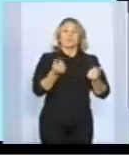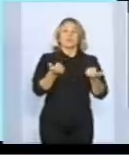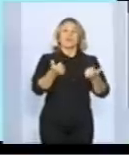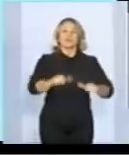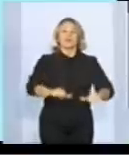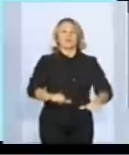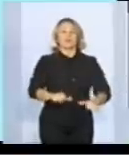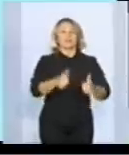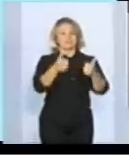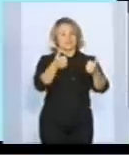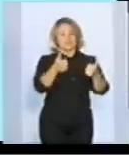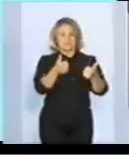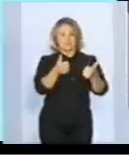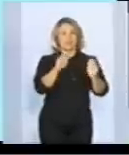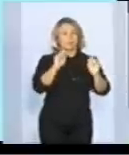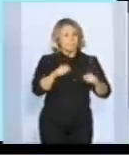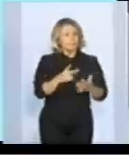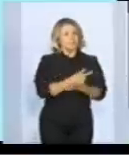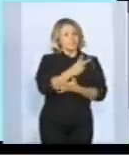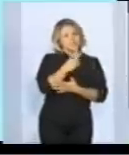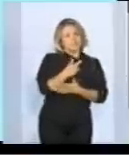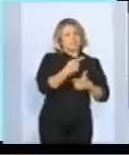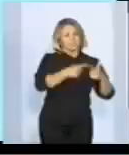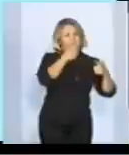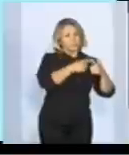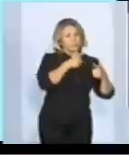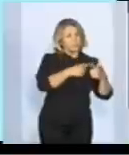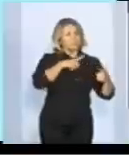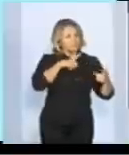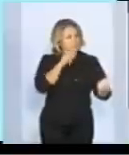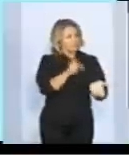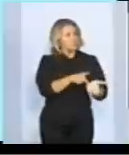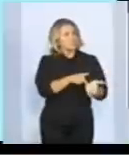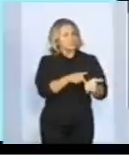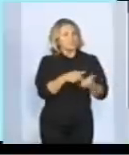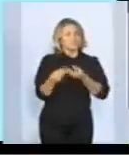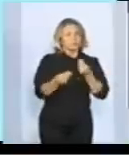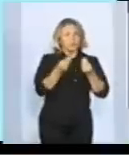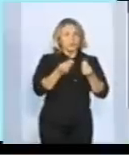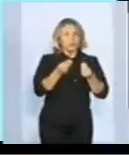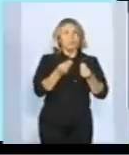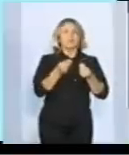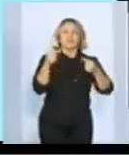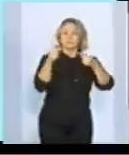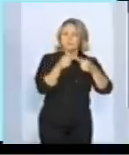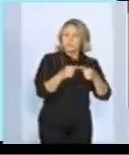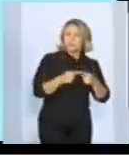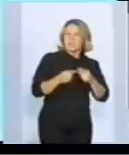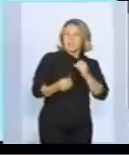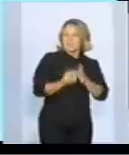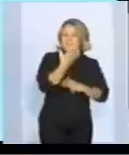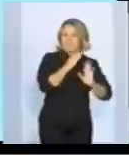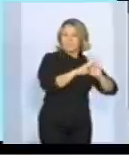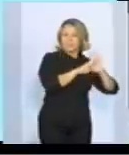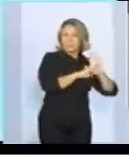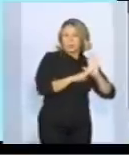tá? Será que, dado que o problema existe, este é o instrumento mais adequado, é regular, é criar norma? Será que não